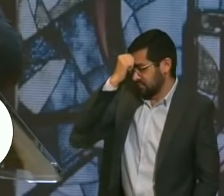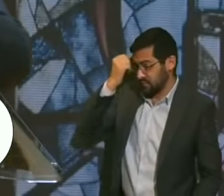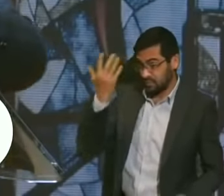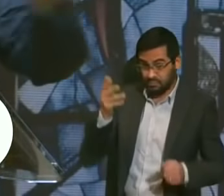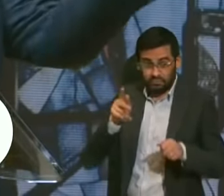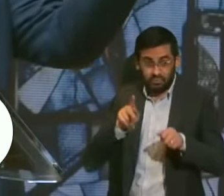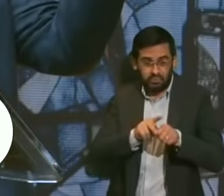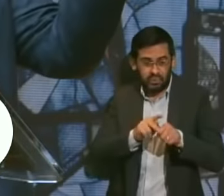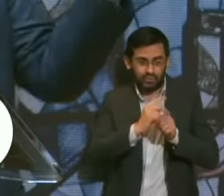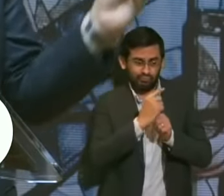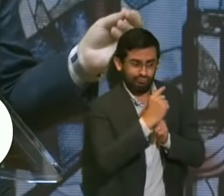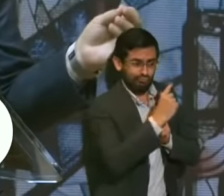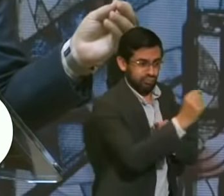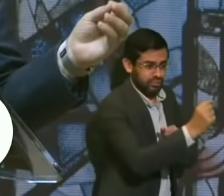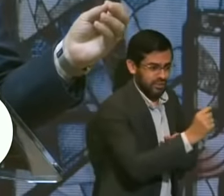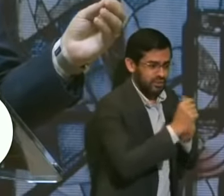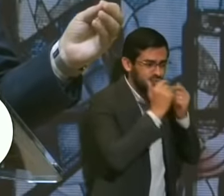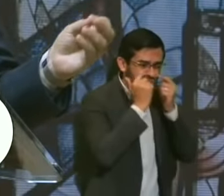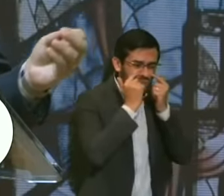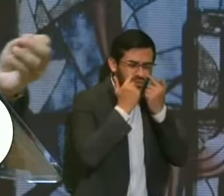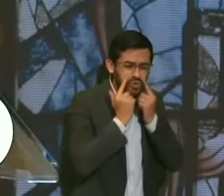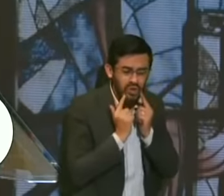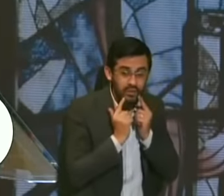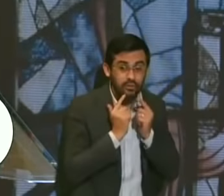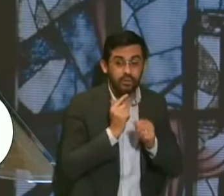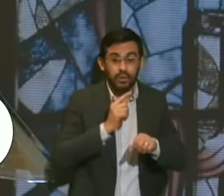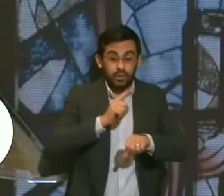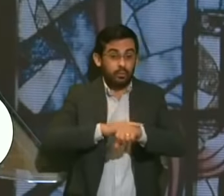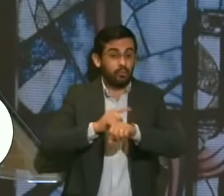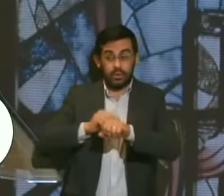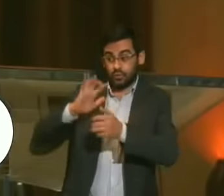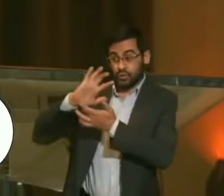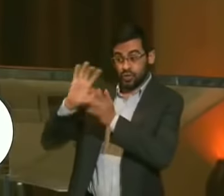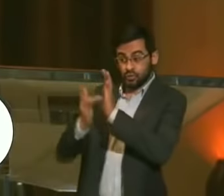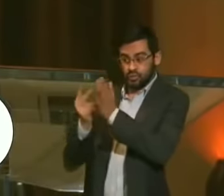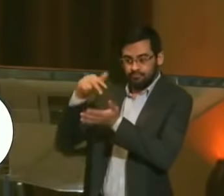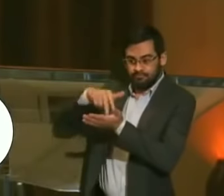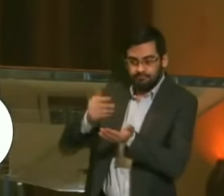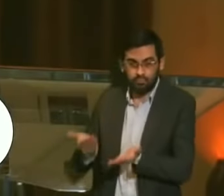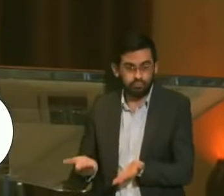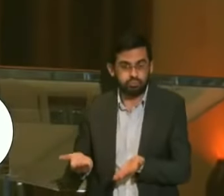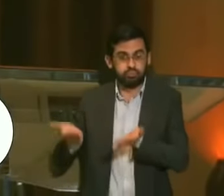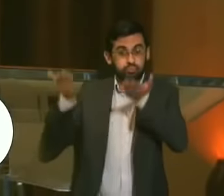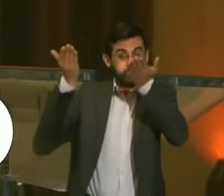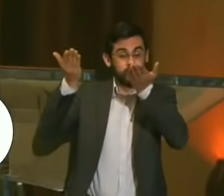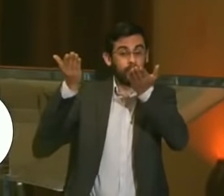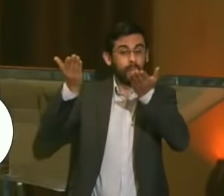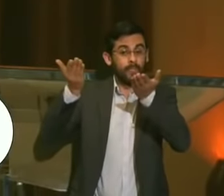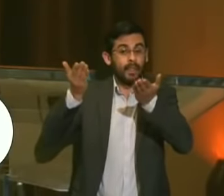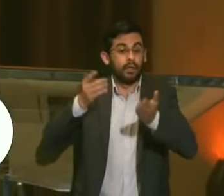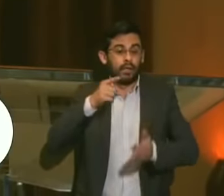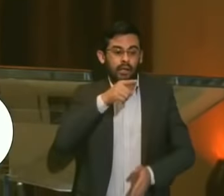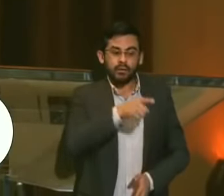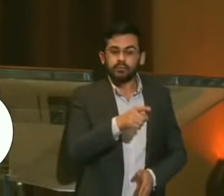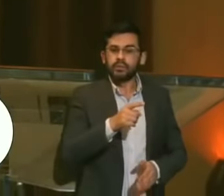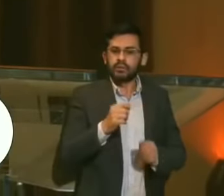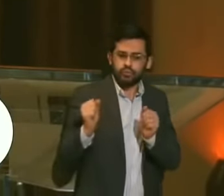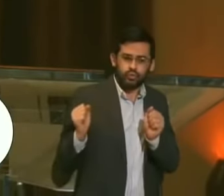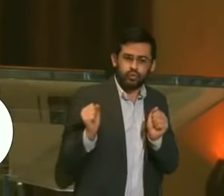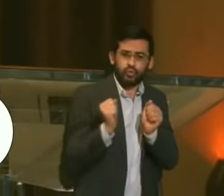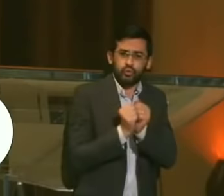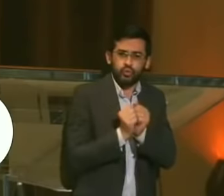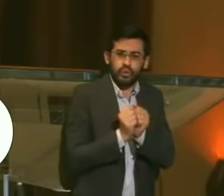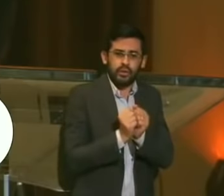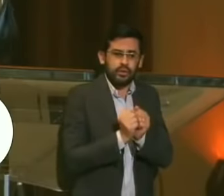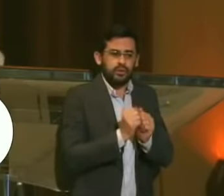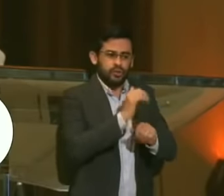então saiu chorando, diz a Bíblia. E quando Jesus ressuscita, aquele acompanhamento